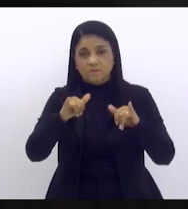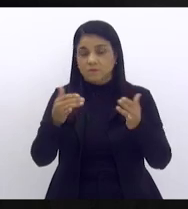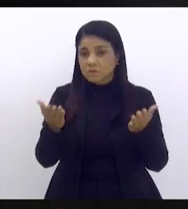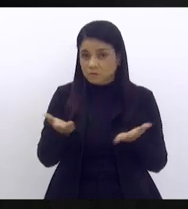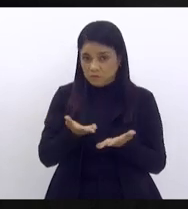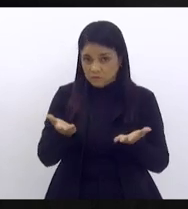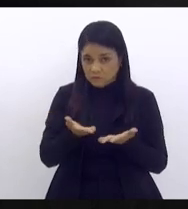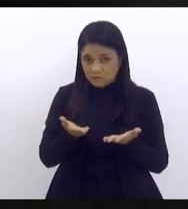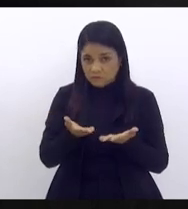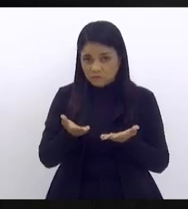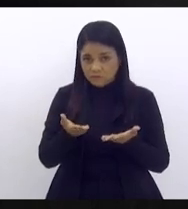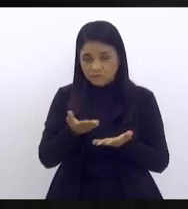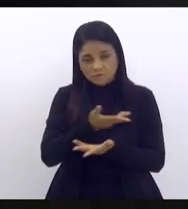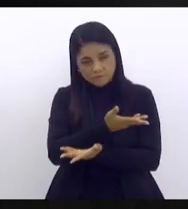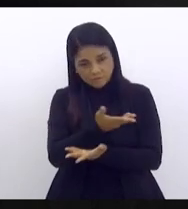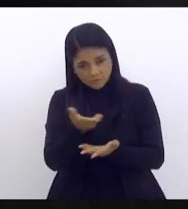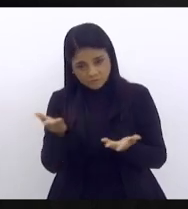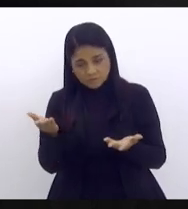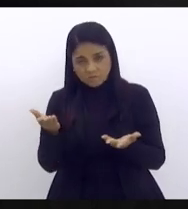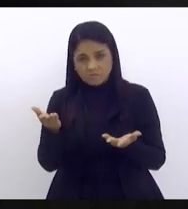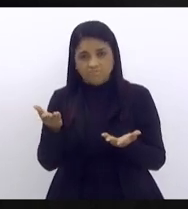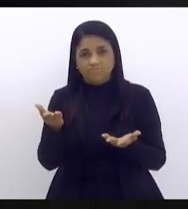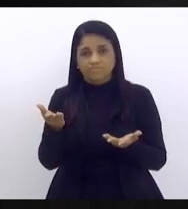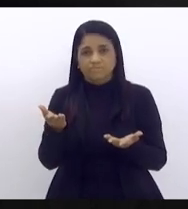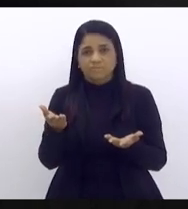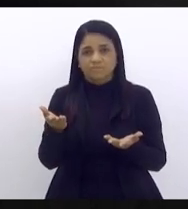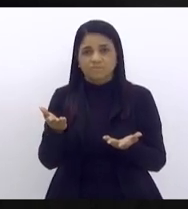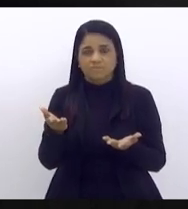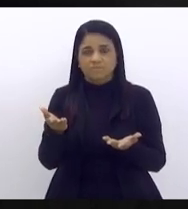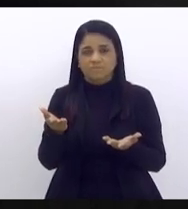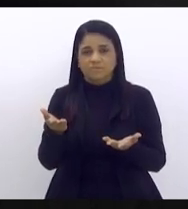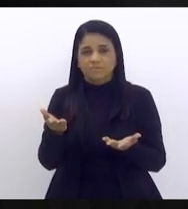aqui, e isso a gente